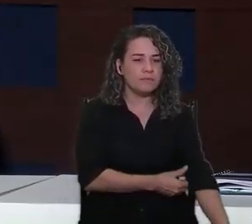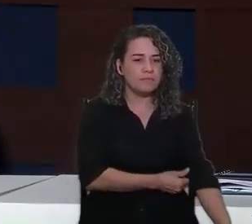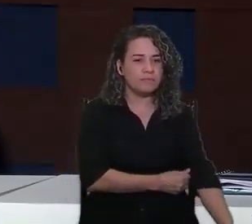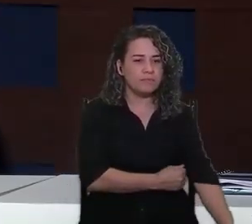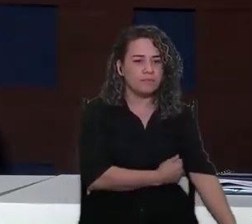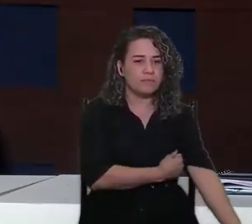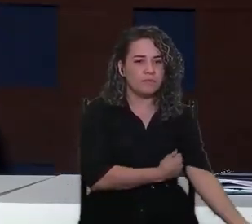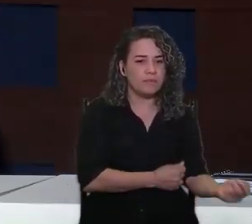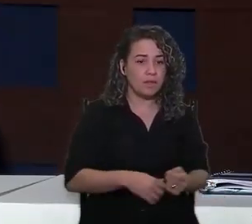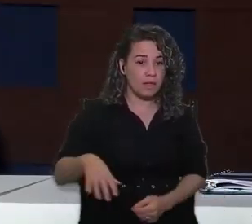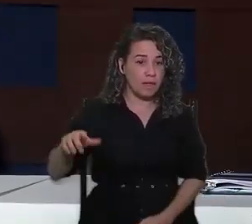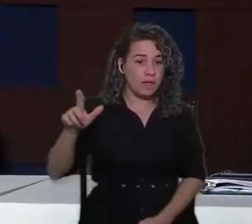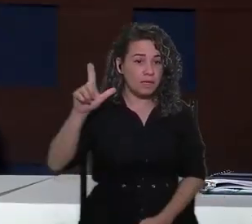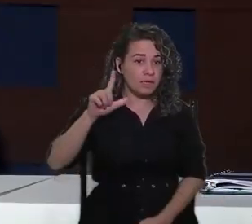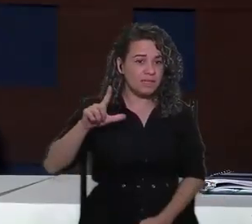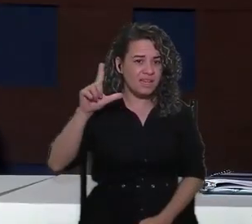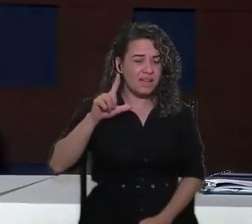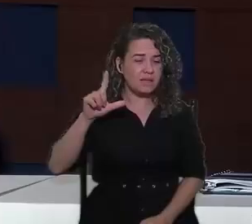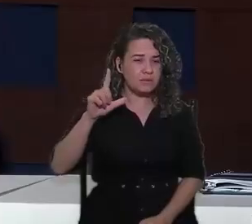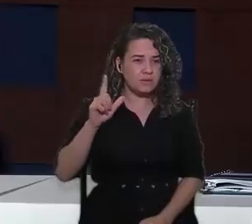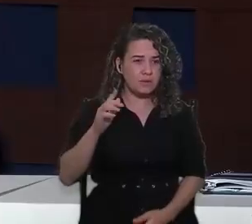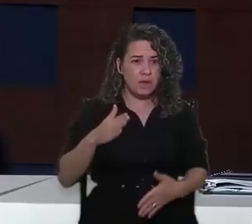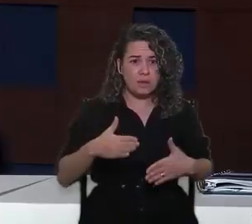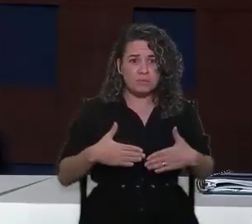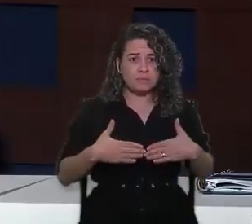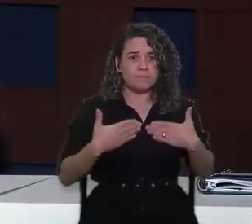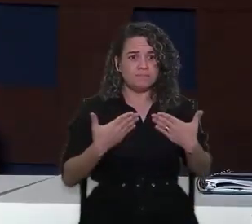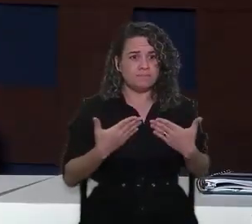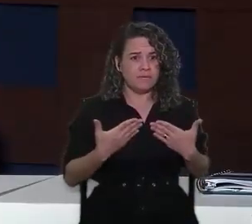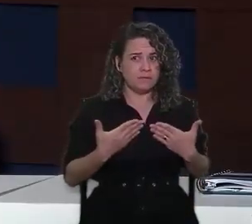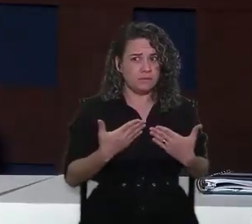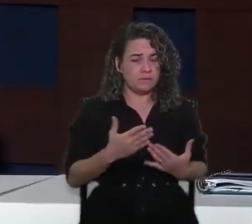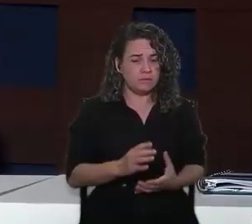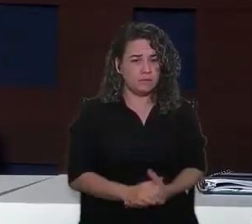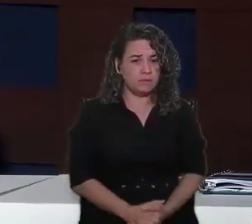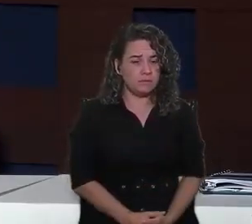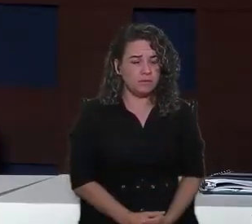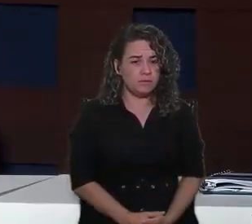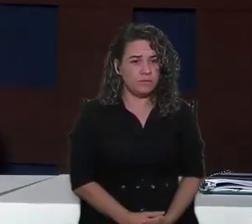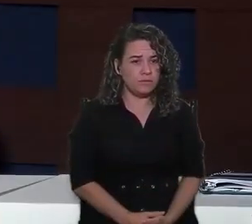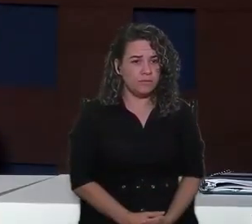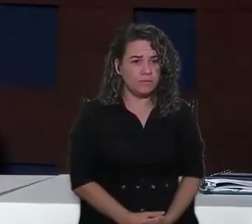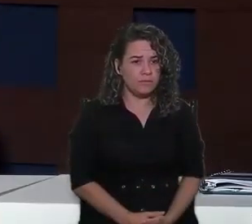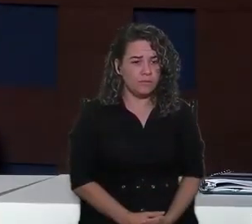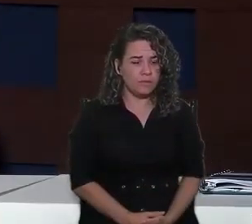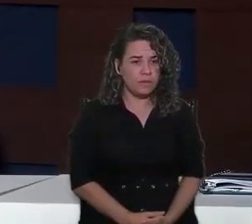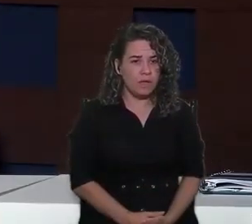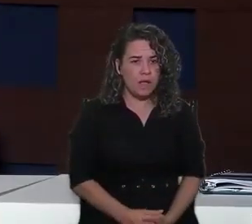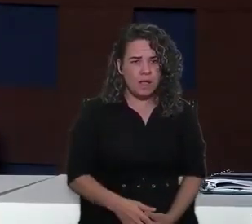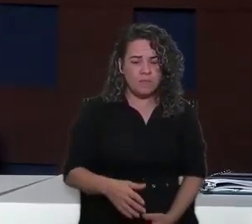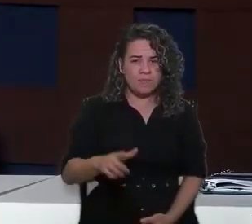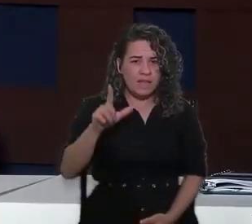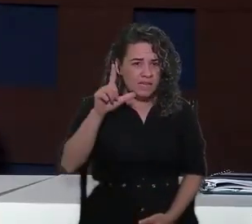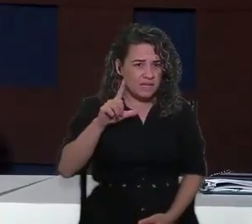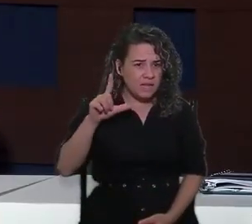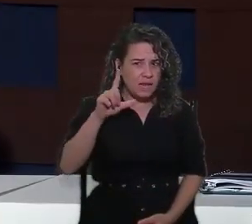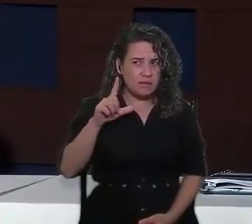coisa que, ao mesmo tempo que me chamava, me punha muito medo.